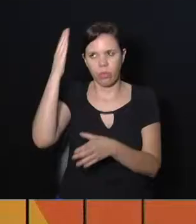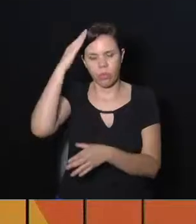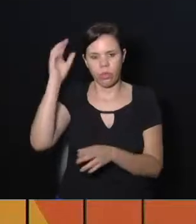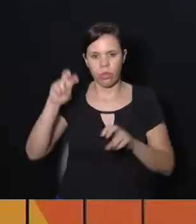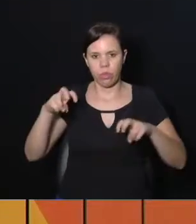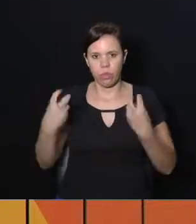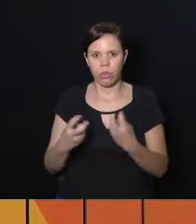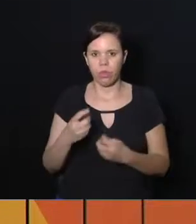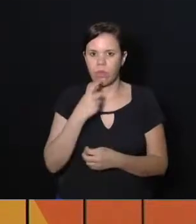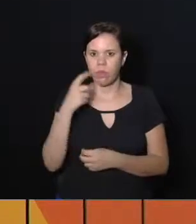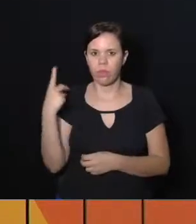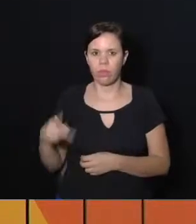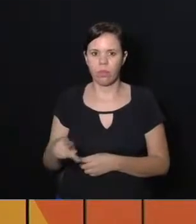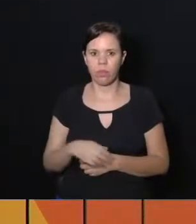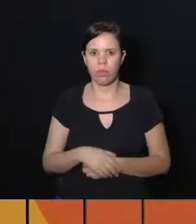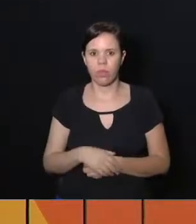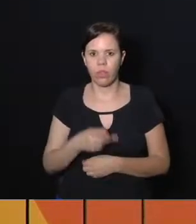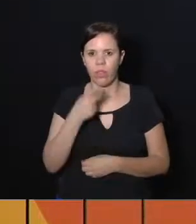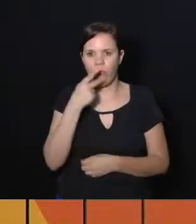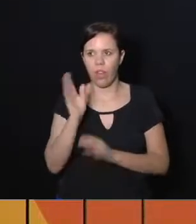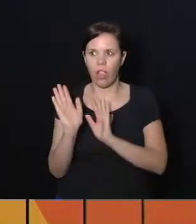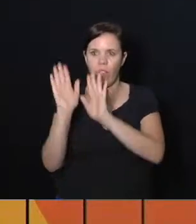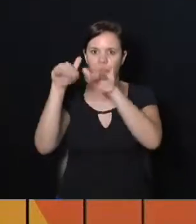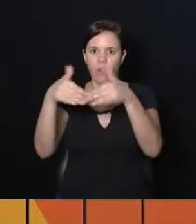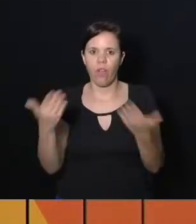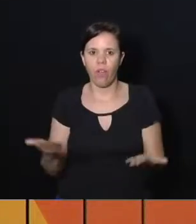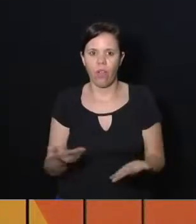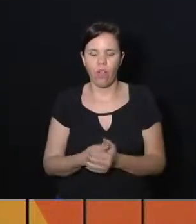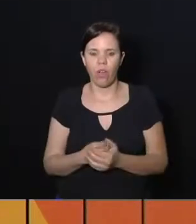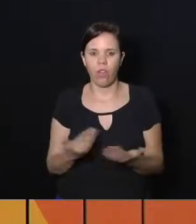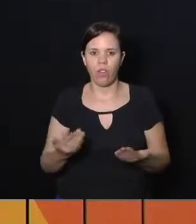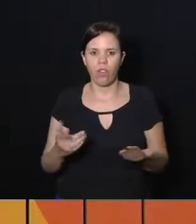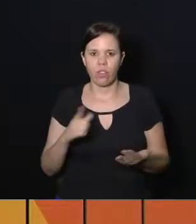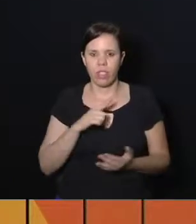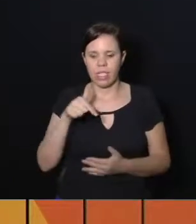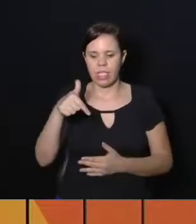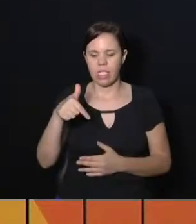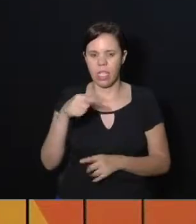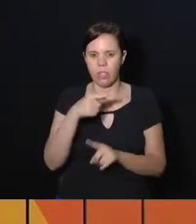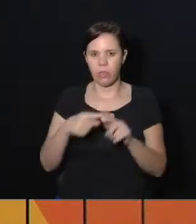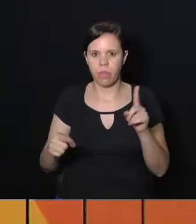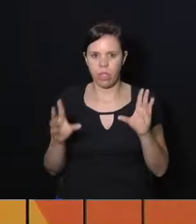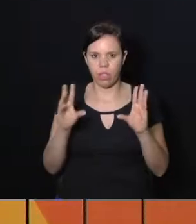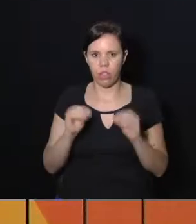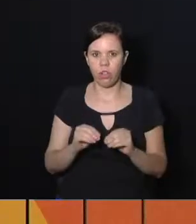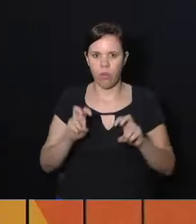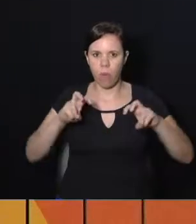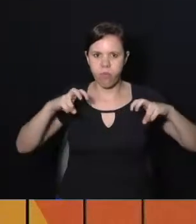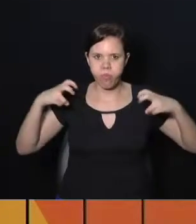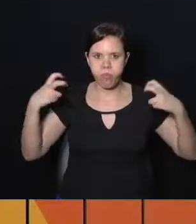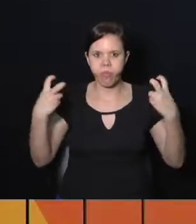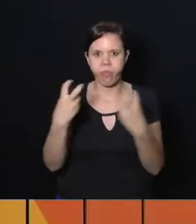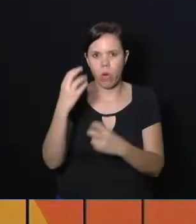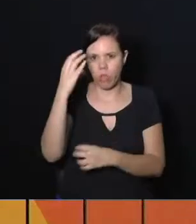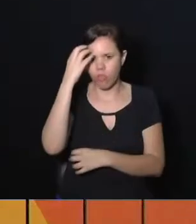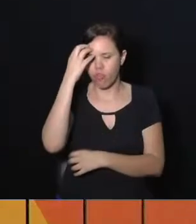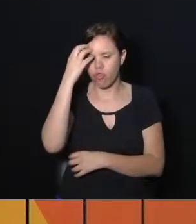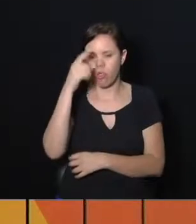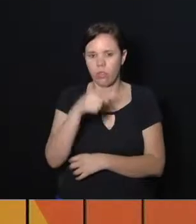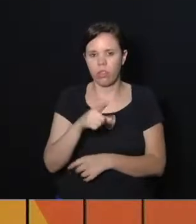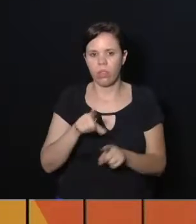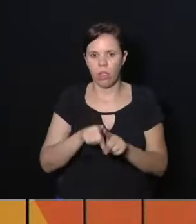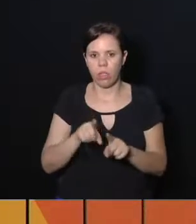Moisés Lucarelli. Vamos falar de vôlei agora? Hoje, 19h30, no ginásio do Taquaral, o